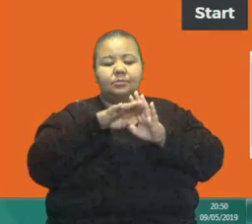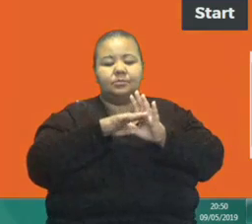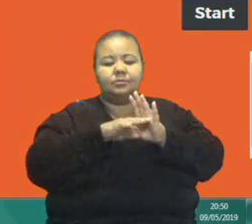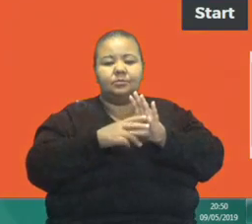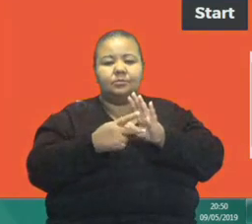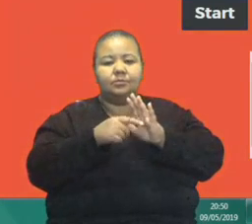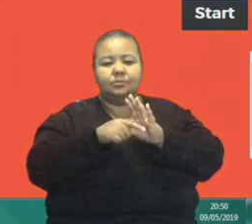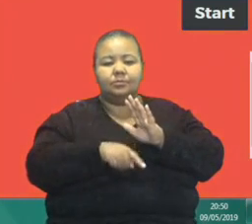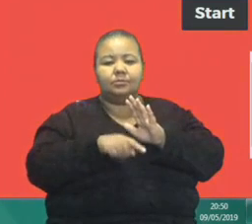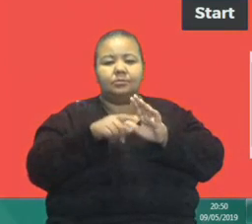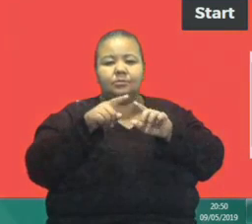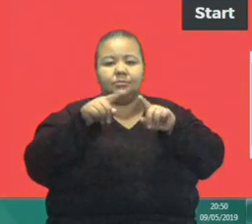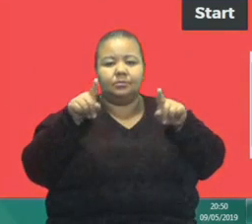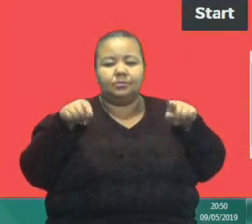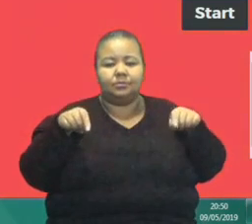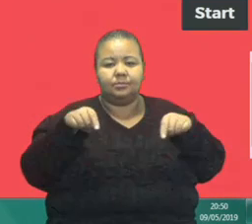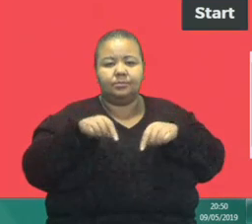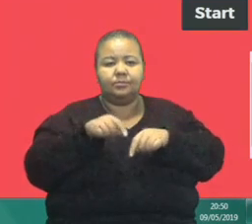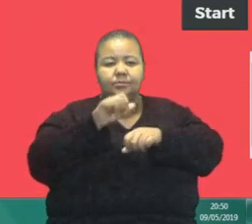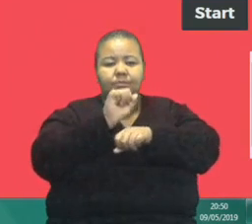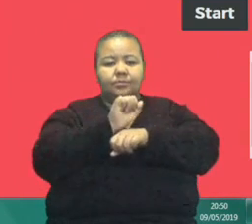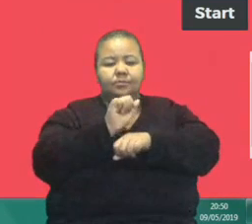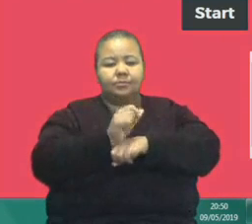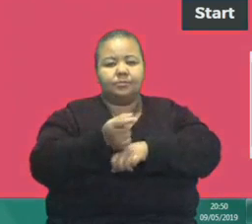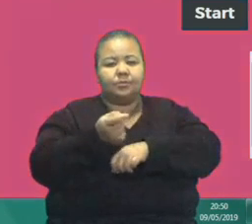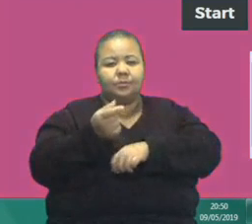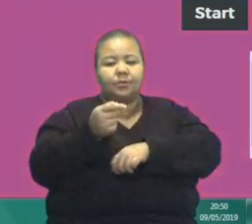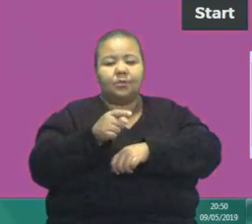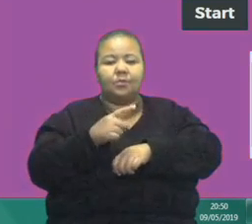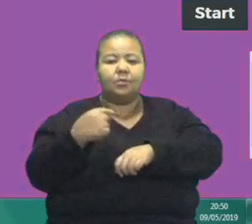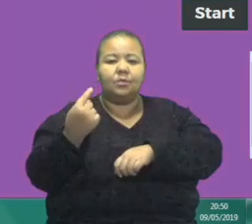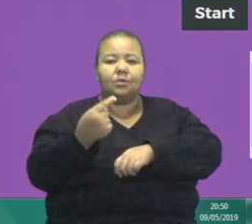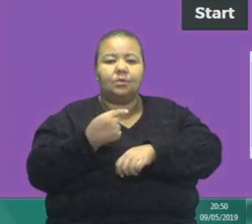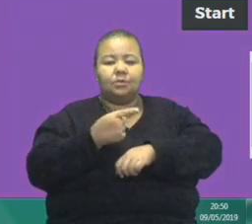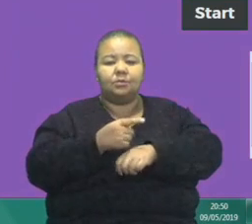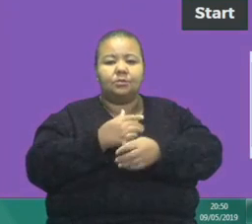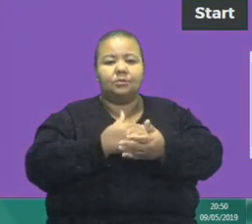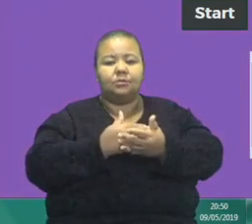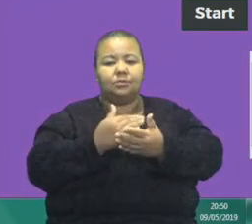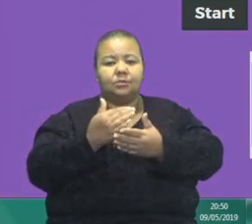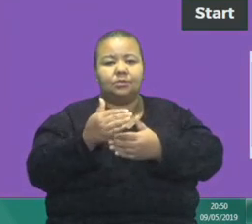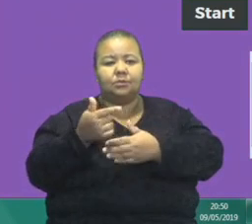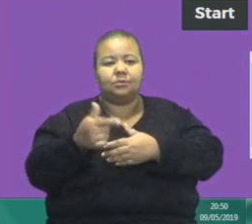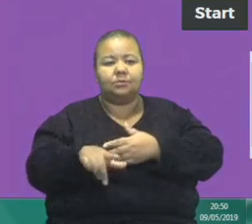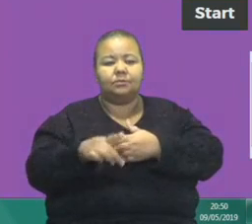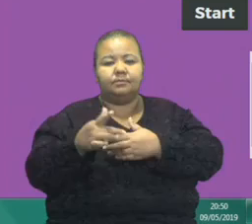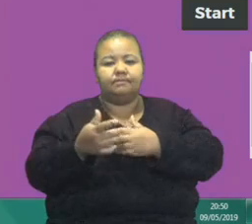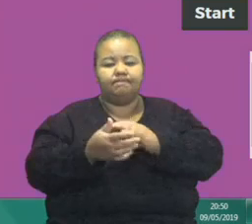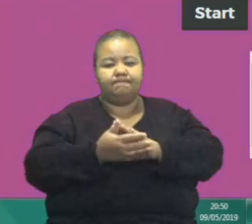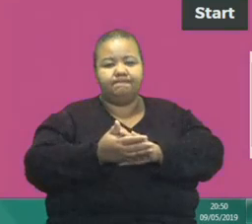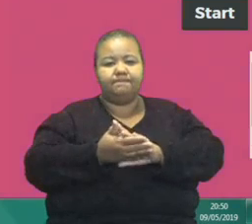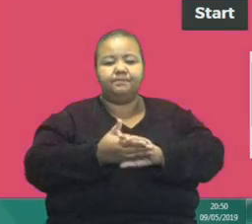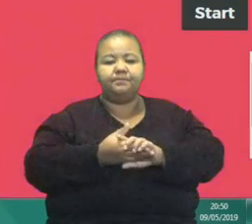tipo de matriz. Então, vou esperar mais um pouco para a gente estar entrando mais jogadores.